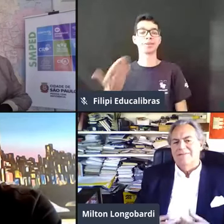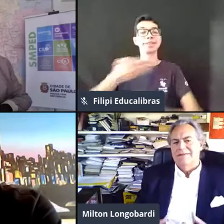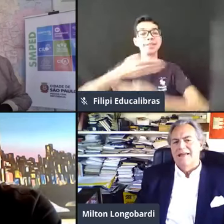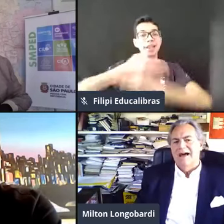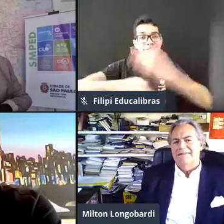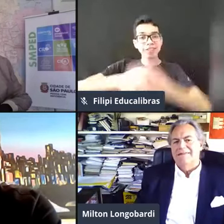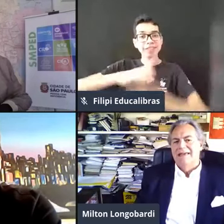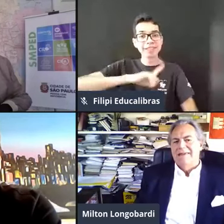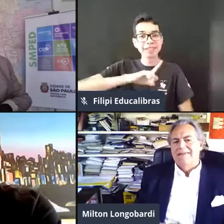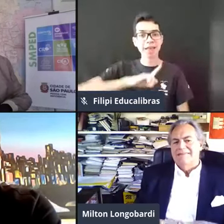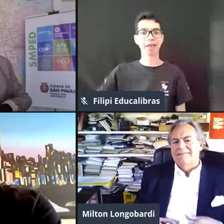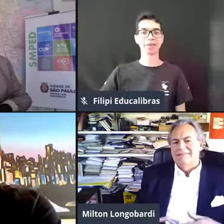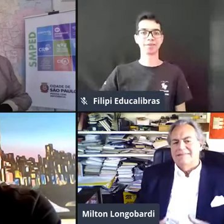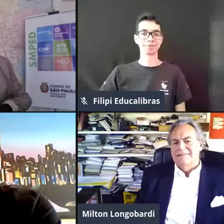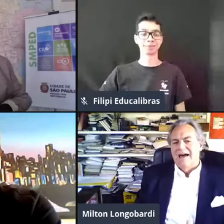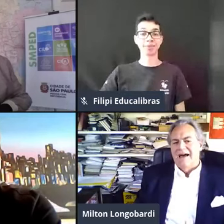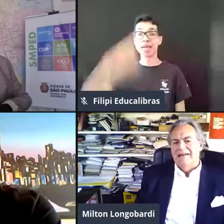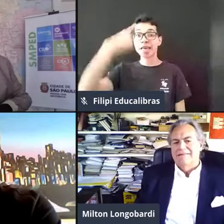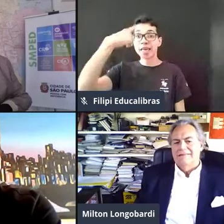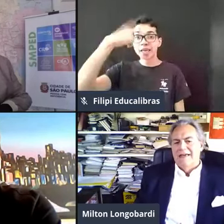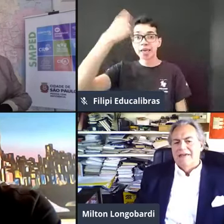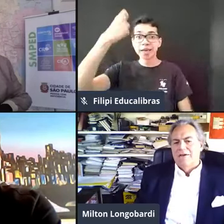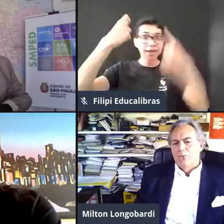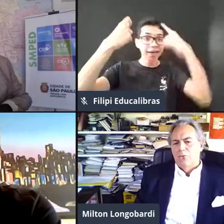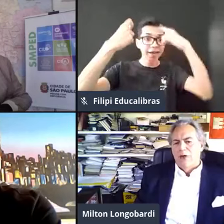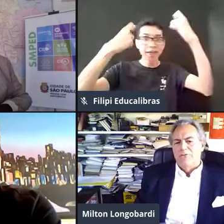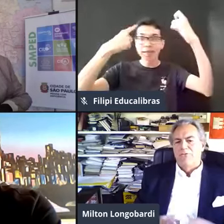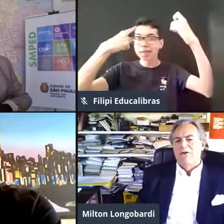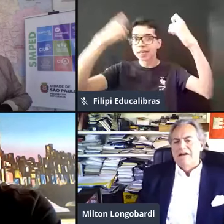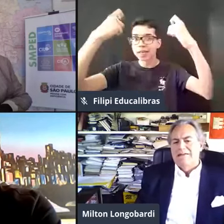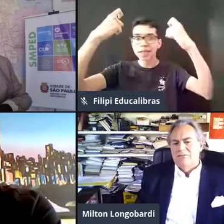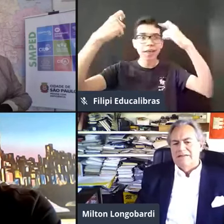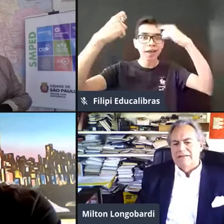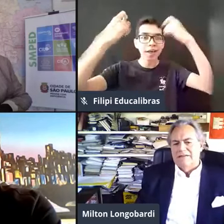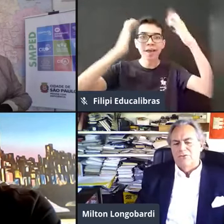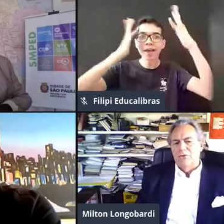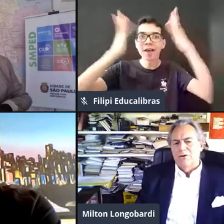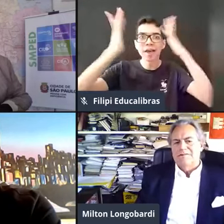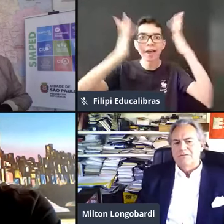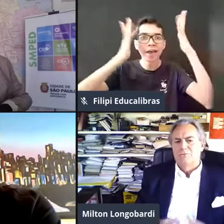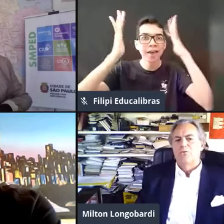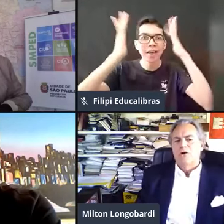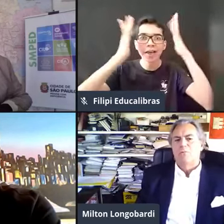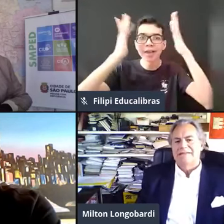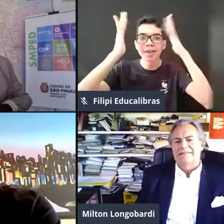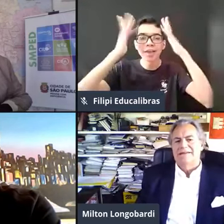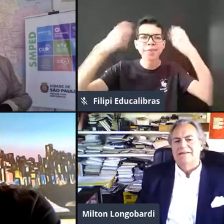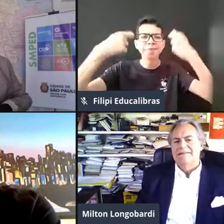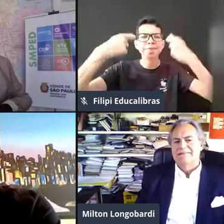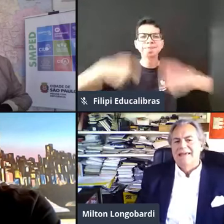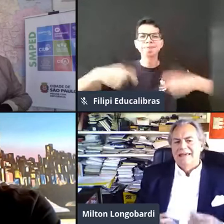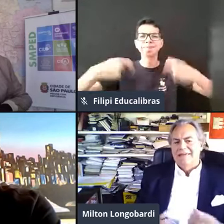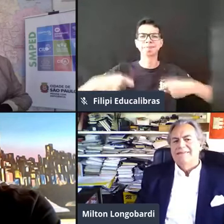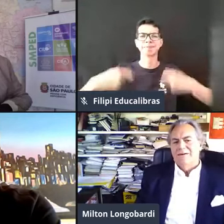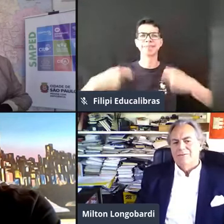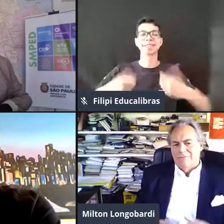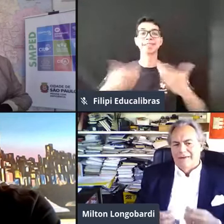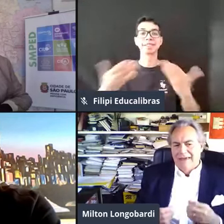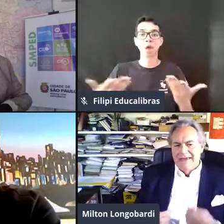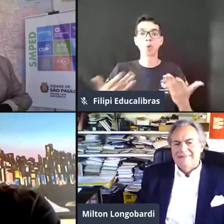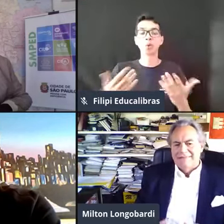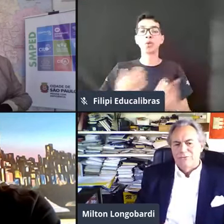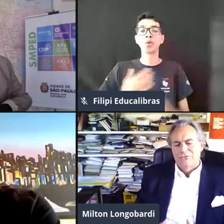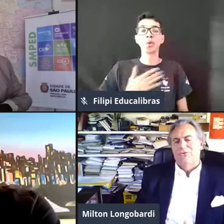a criatividade e as necessidades e o afã de fazer as coisas mudam bastante.